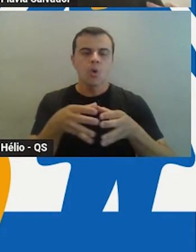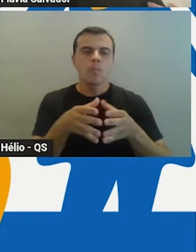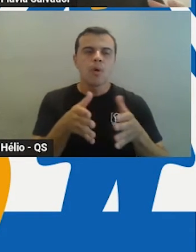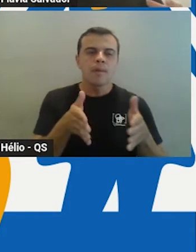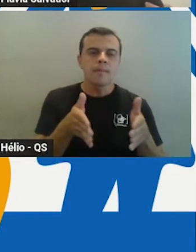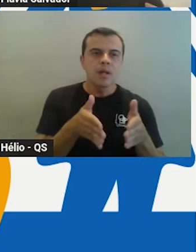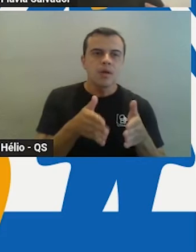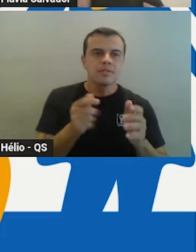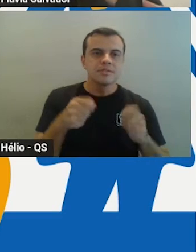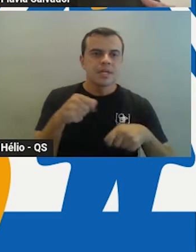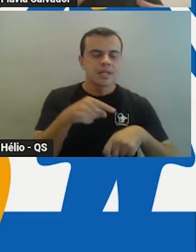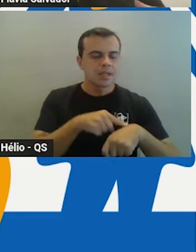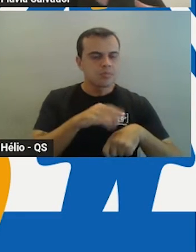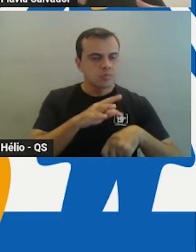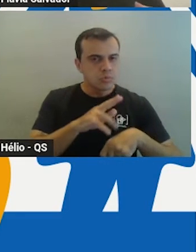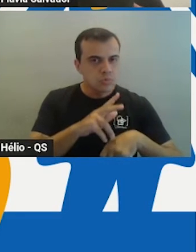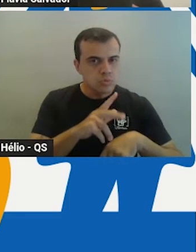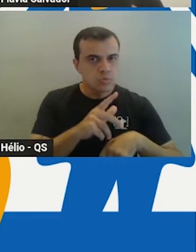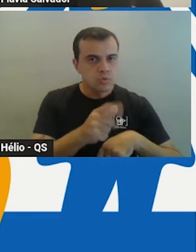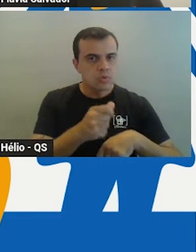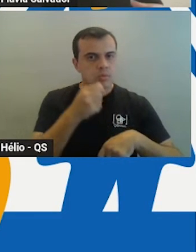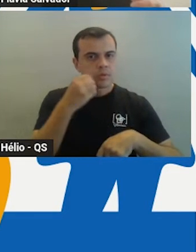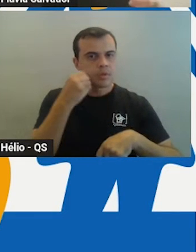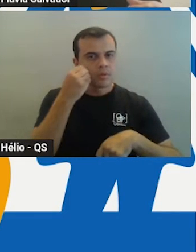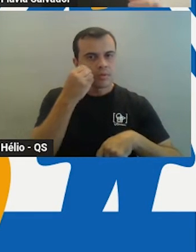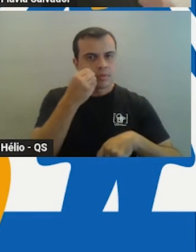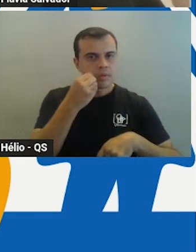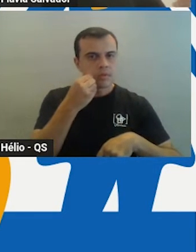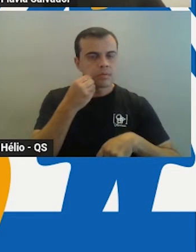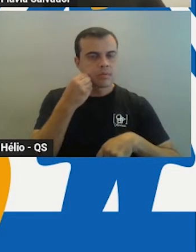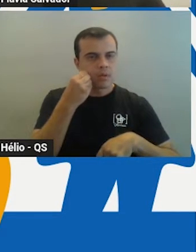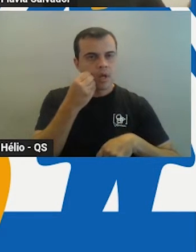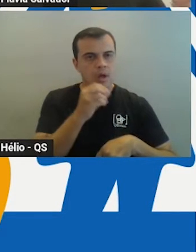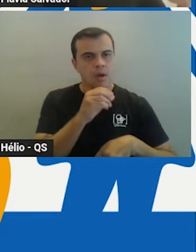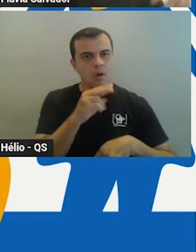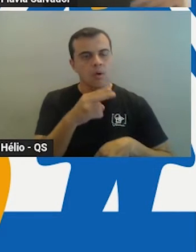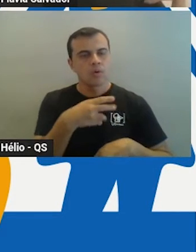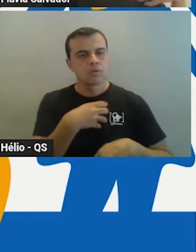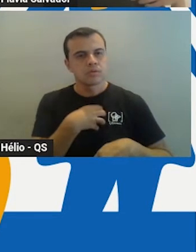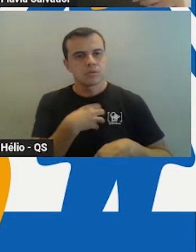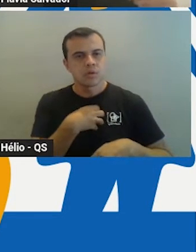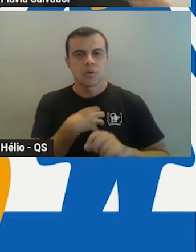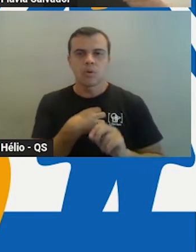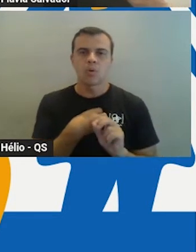dê tempo para todo mundo experimentar ou a condição, né,